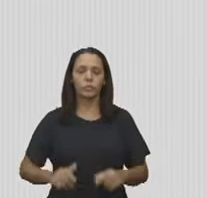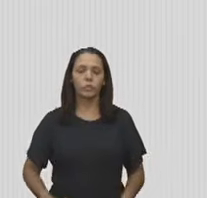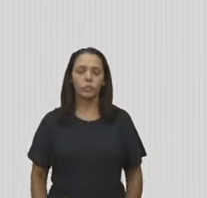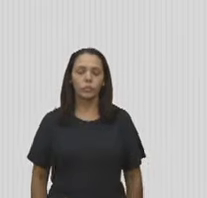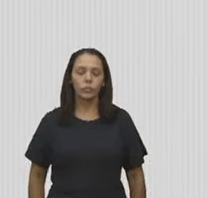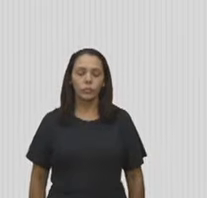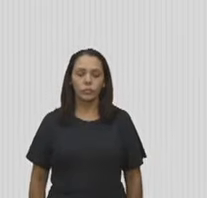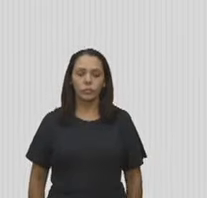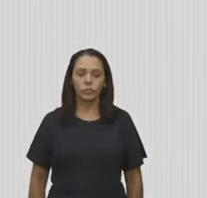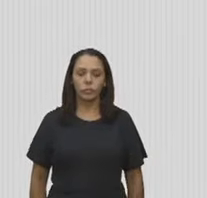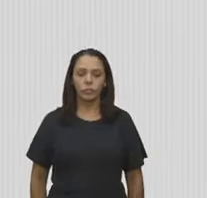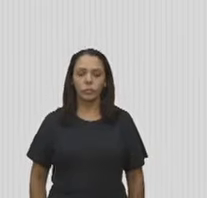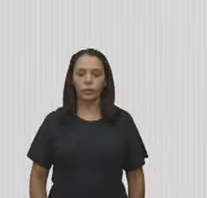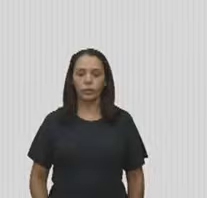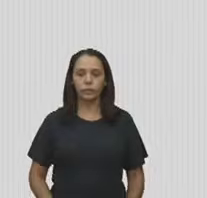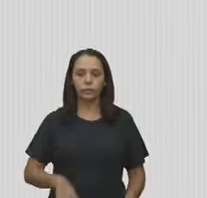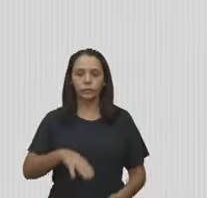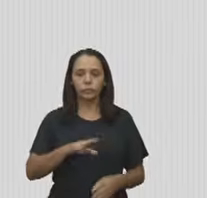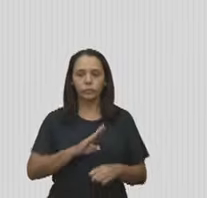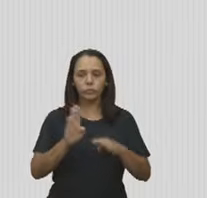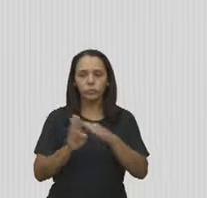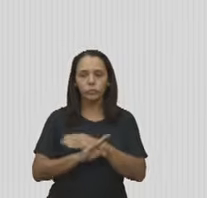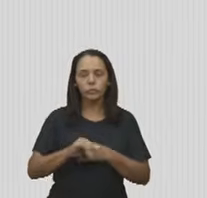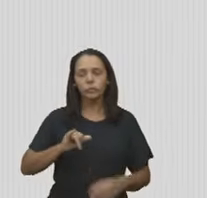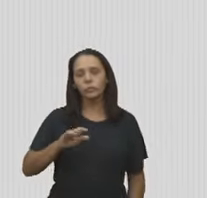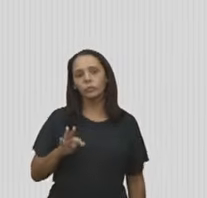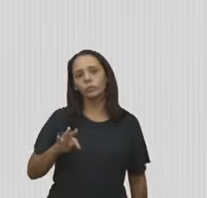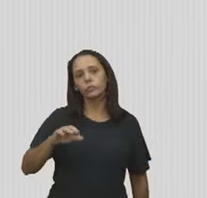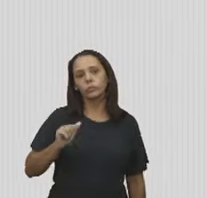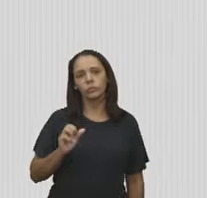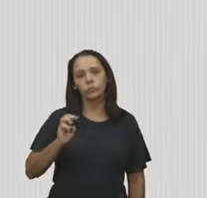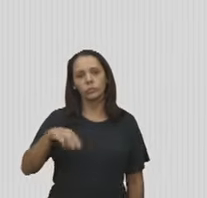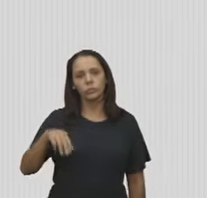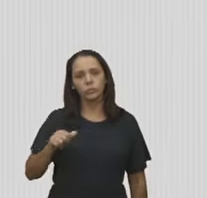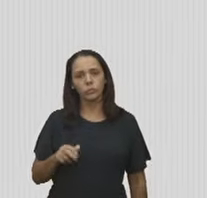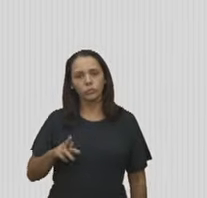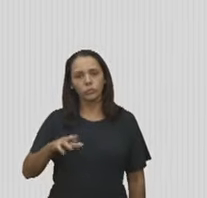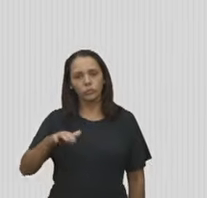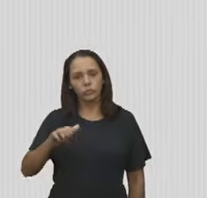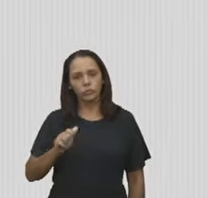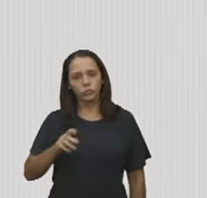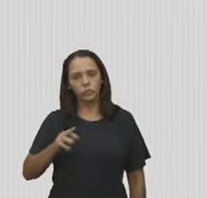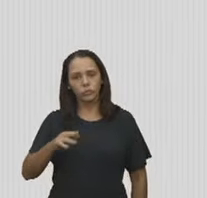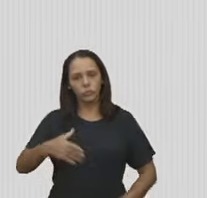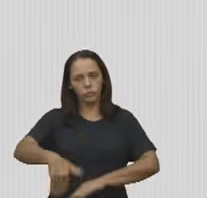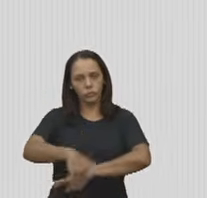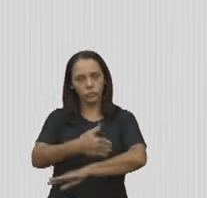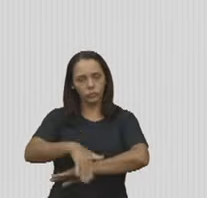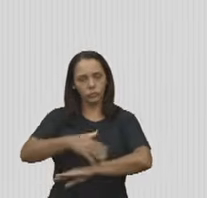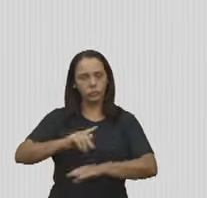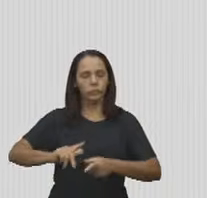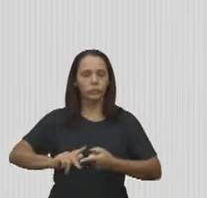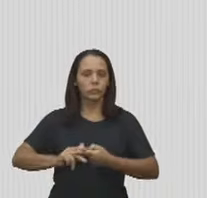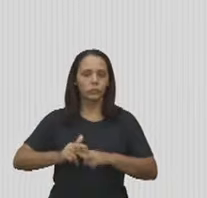Teodoro. No Parque Itamaraty, a gente pediu reparo asfáltico na rua Alexandria, número 109.